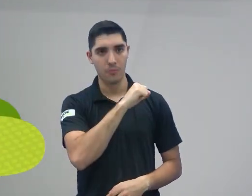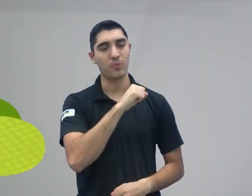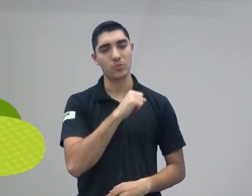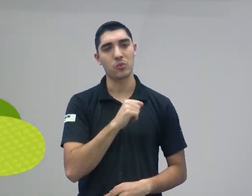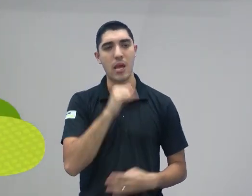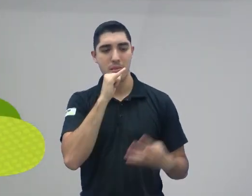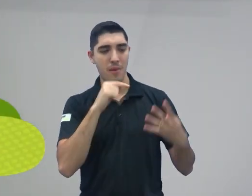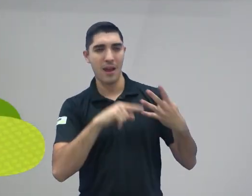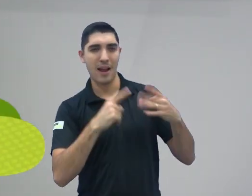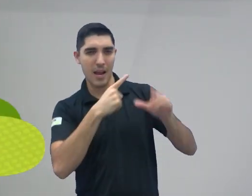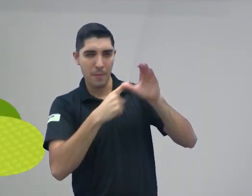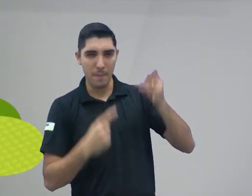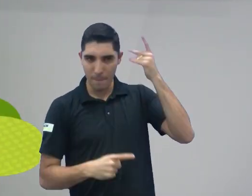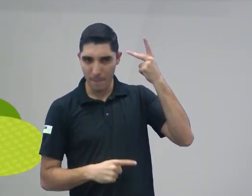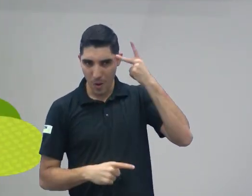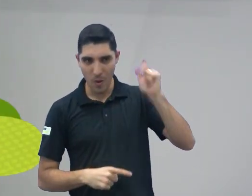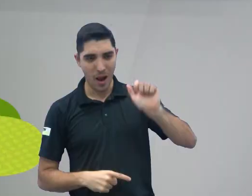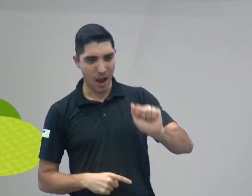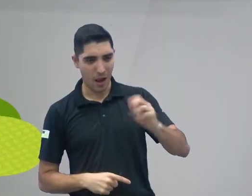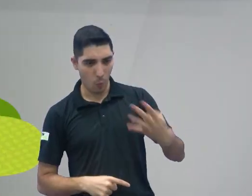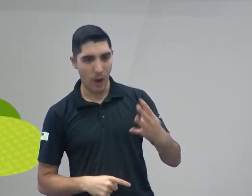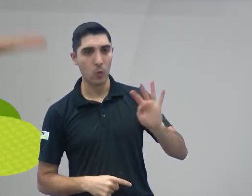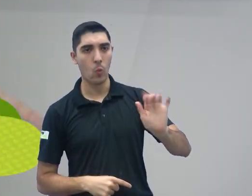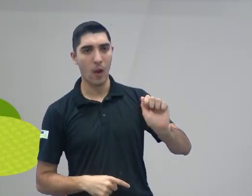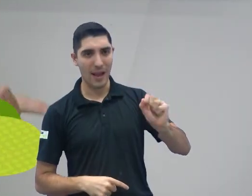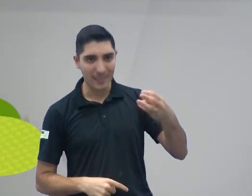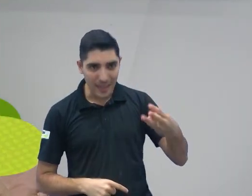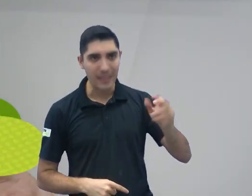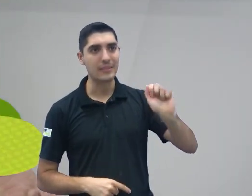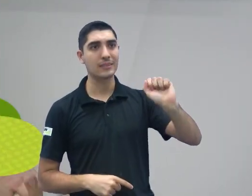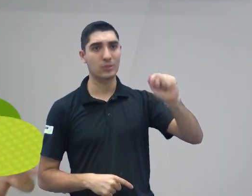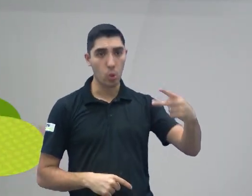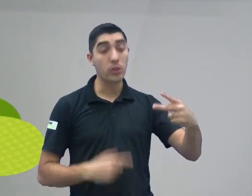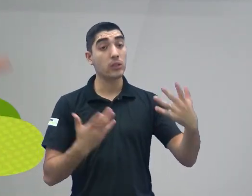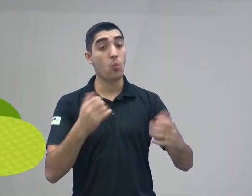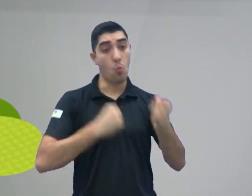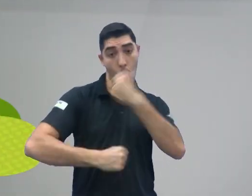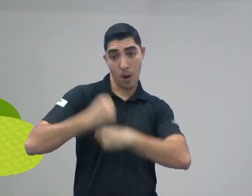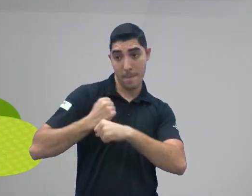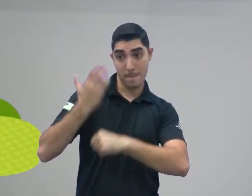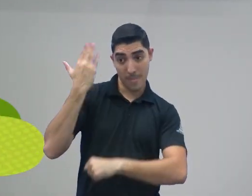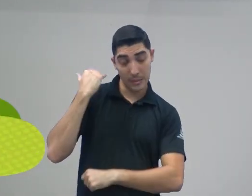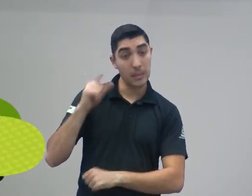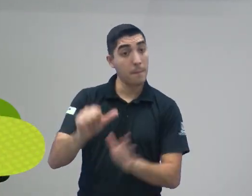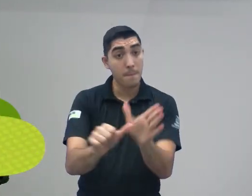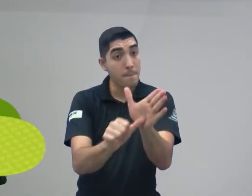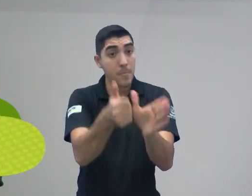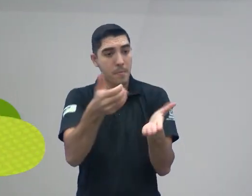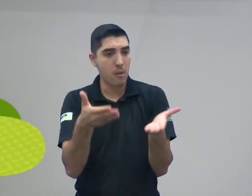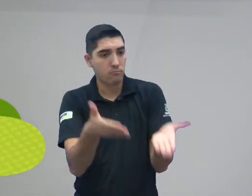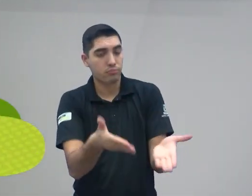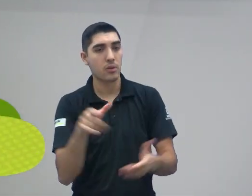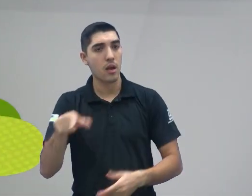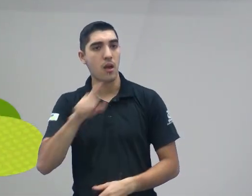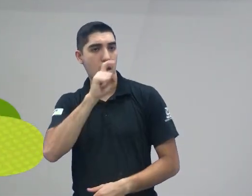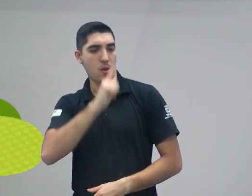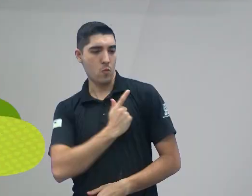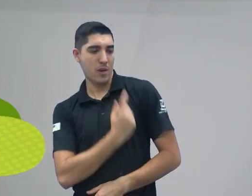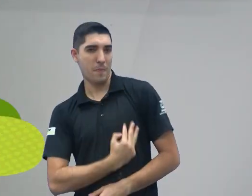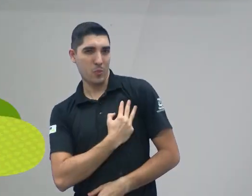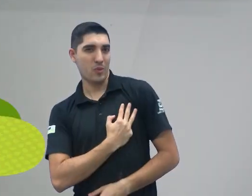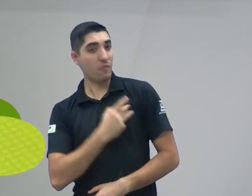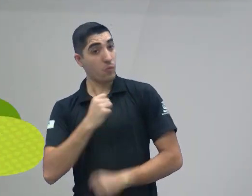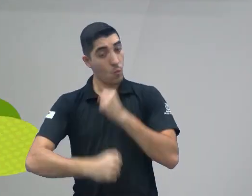subiu para 3, agora está na 2. O Grêmio Prudente também, inclusive, se eu não me engano, ano passado, a primeira vez que o Grêmio Prudente jogou a Série A2 foi no ano de